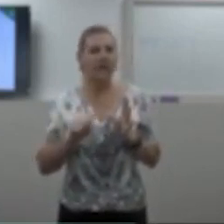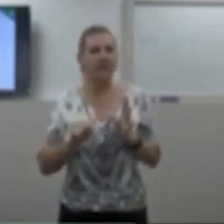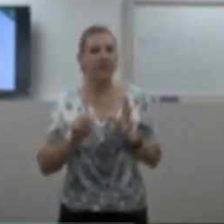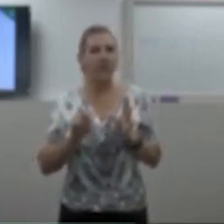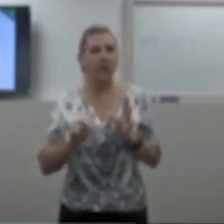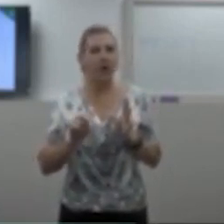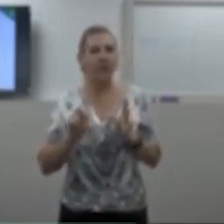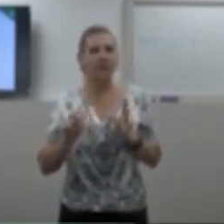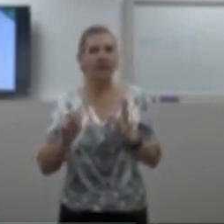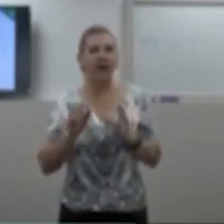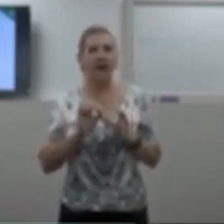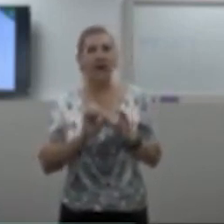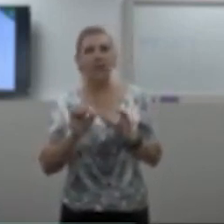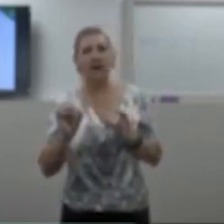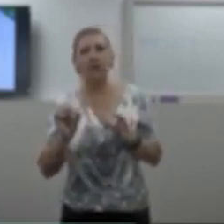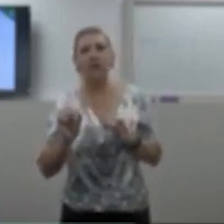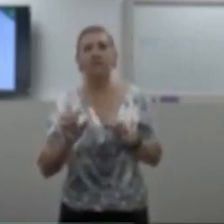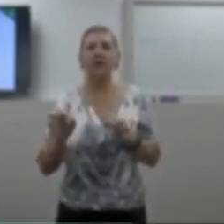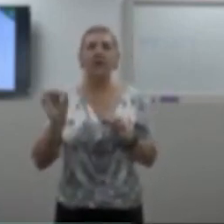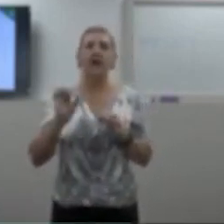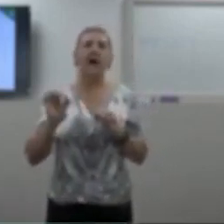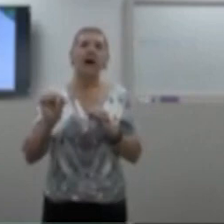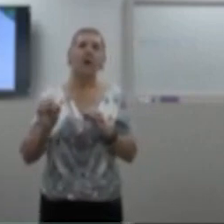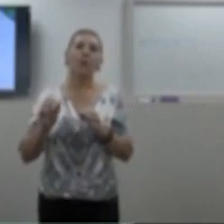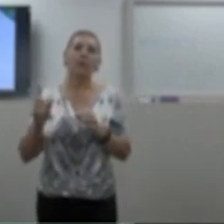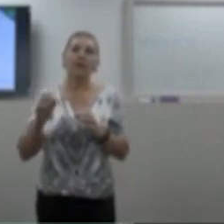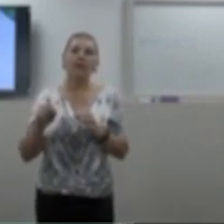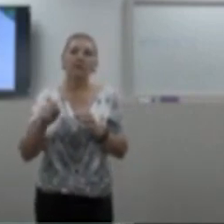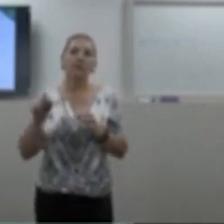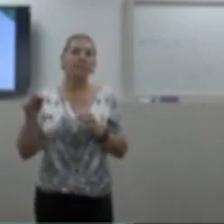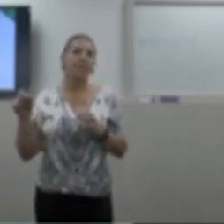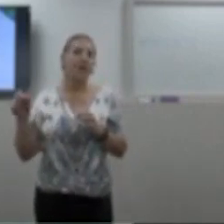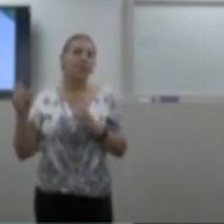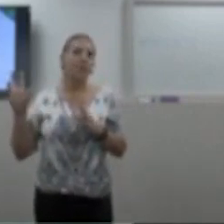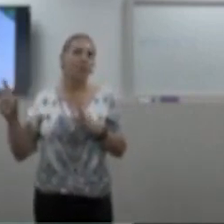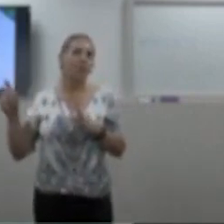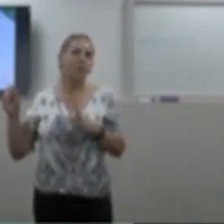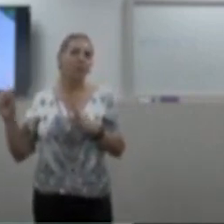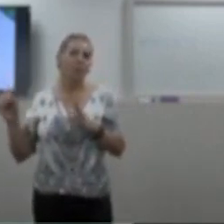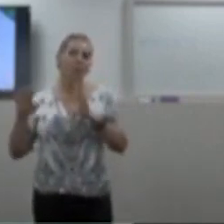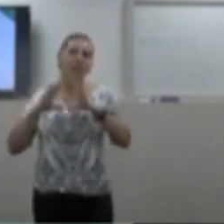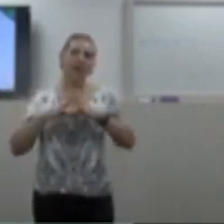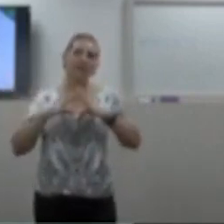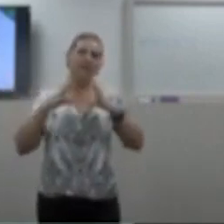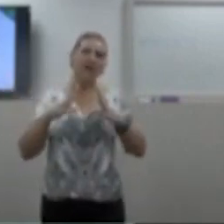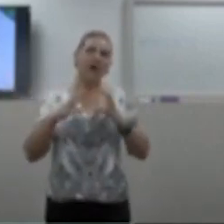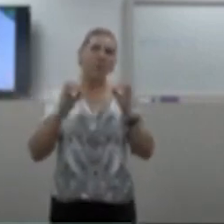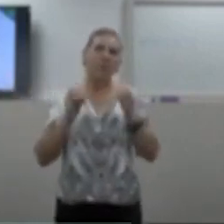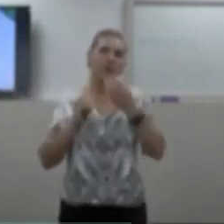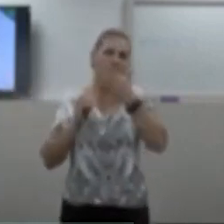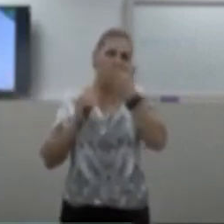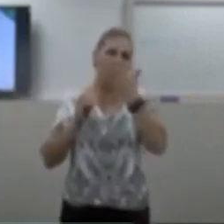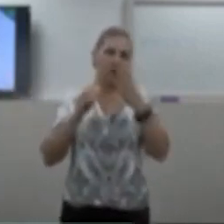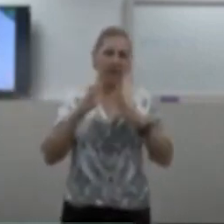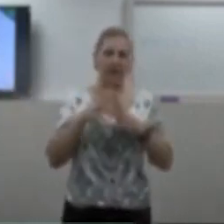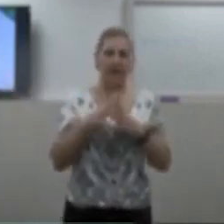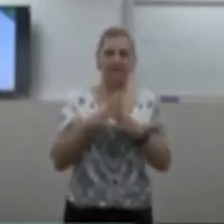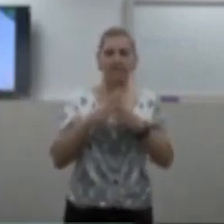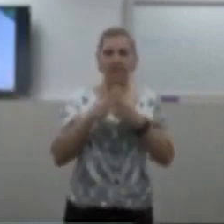NOVA. N de navio, OVA. Glauca Nova, arroba gmail.com. Esse é